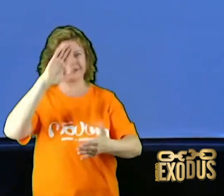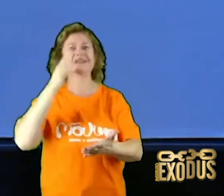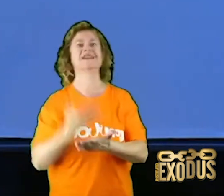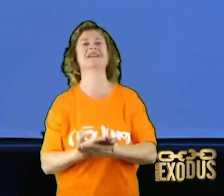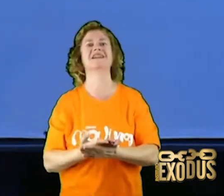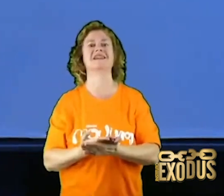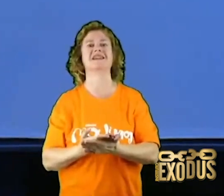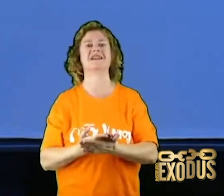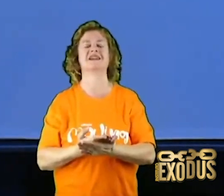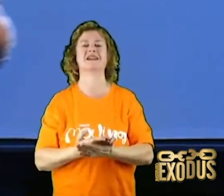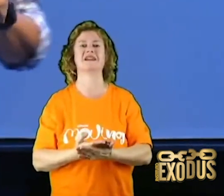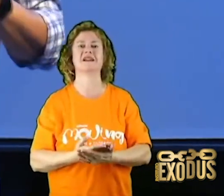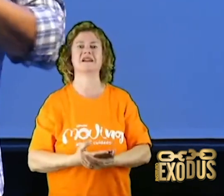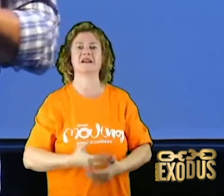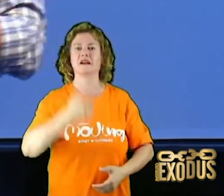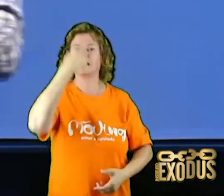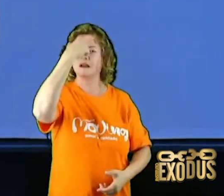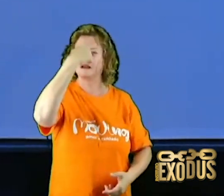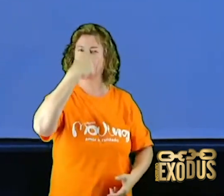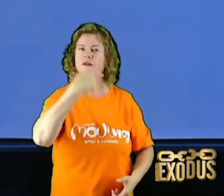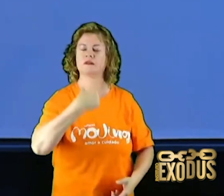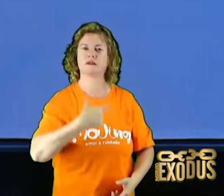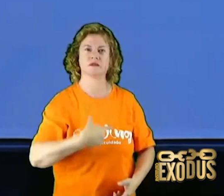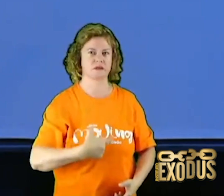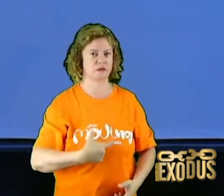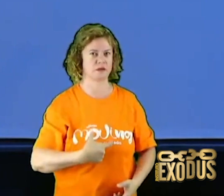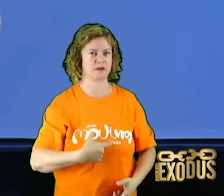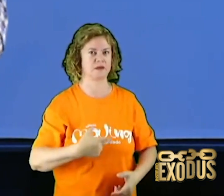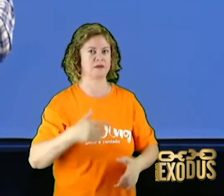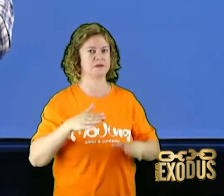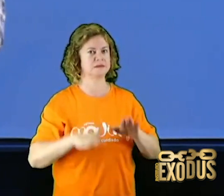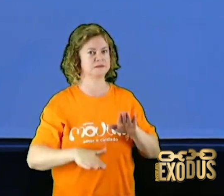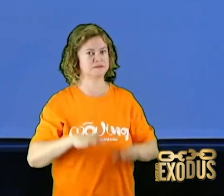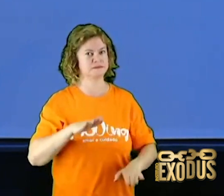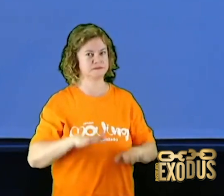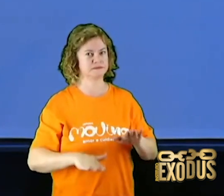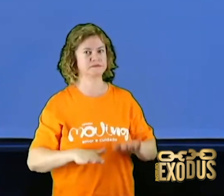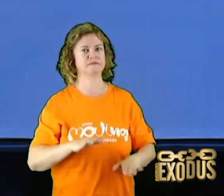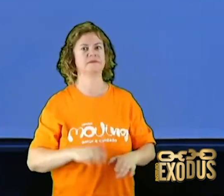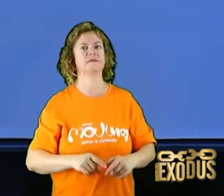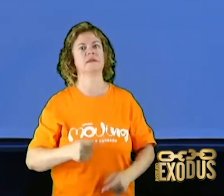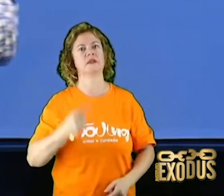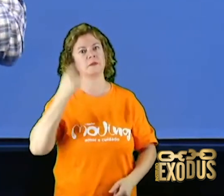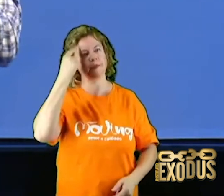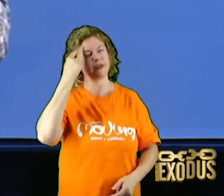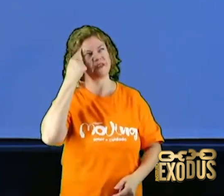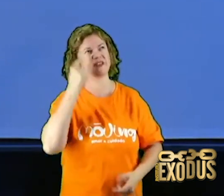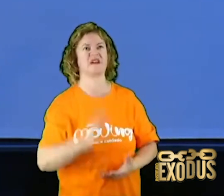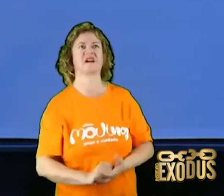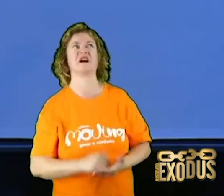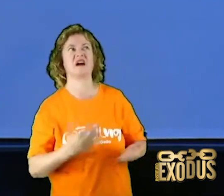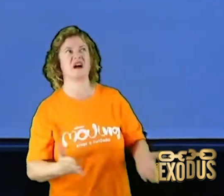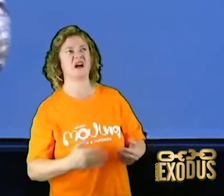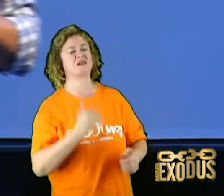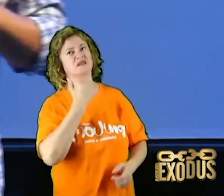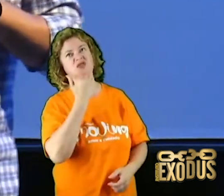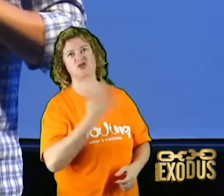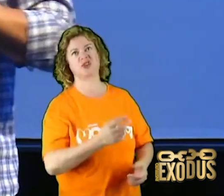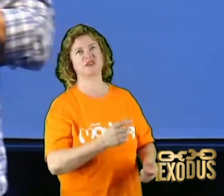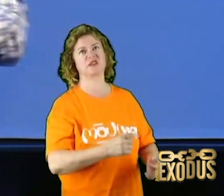o poder de Deus para crer. Não tem solução médica. Não tem solução